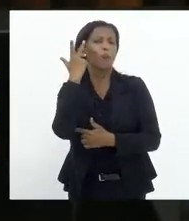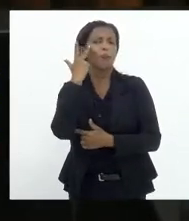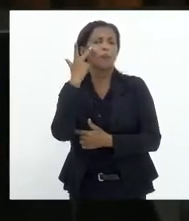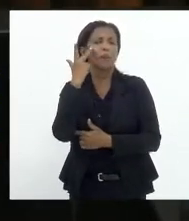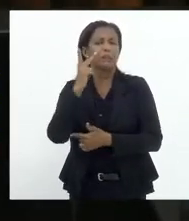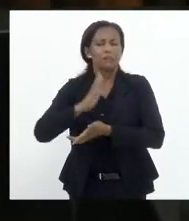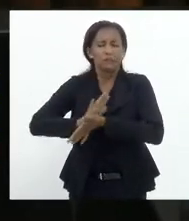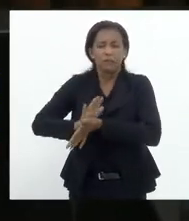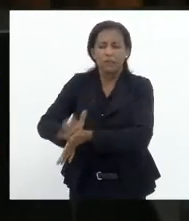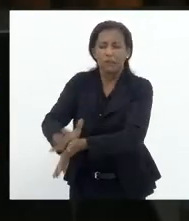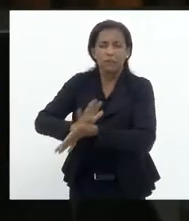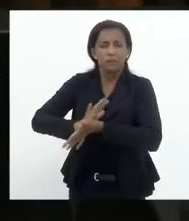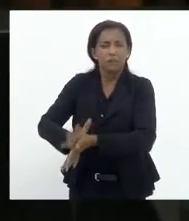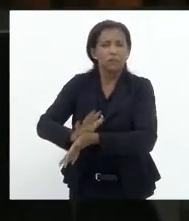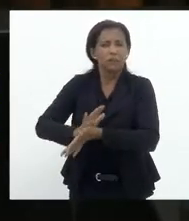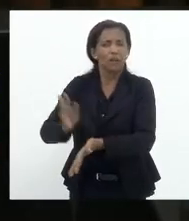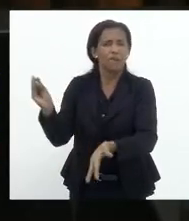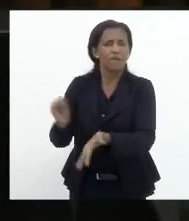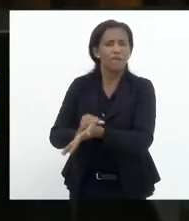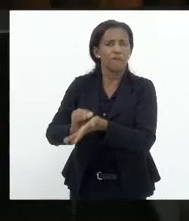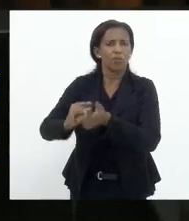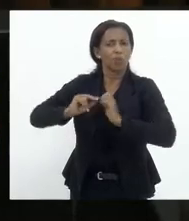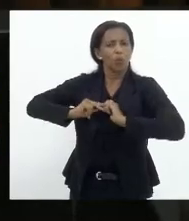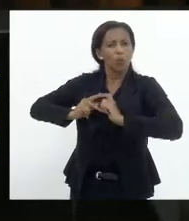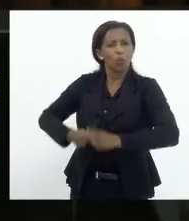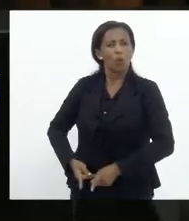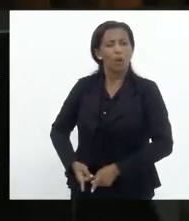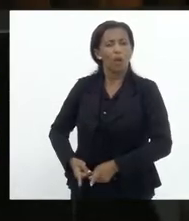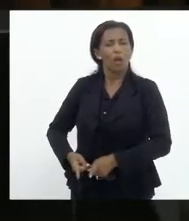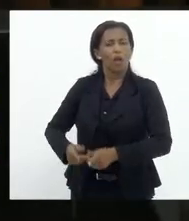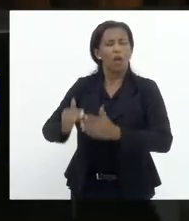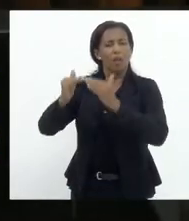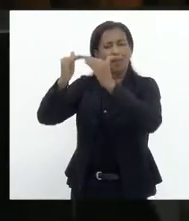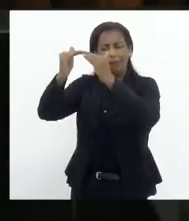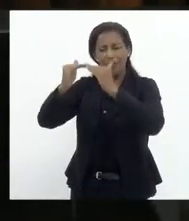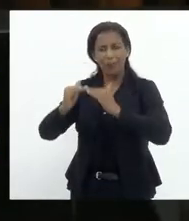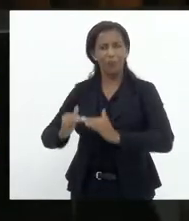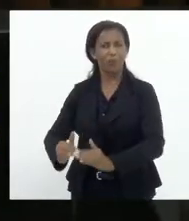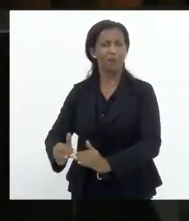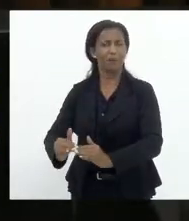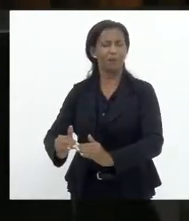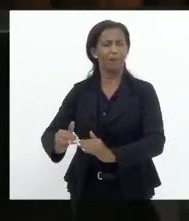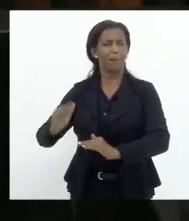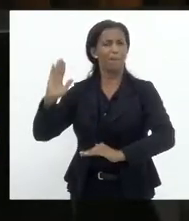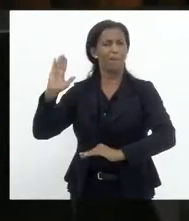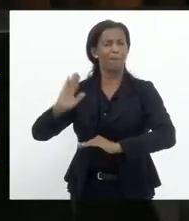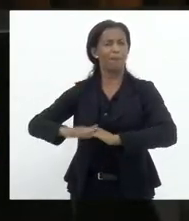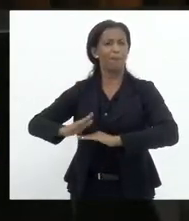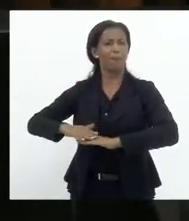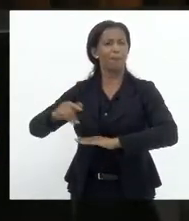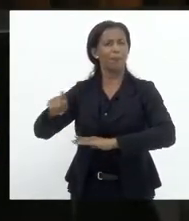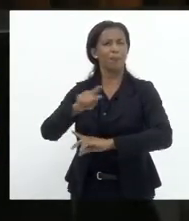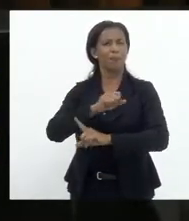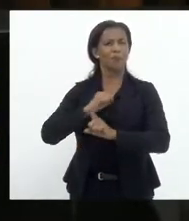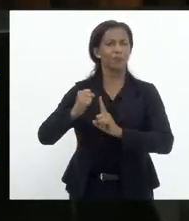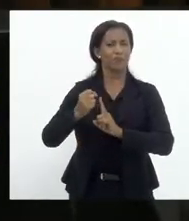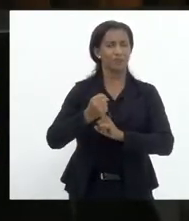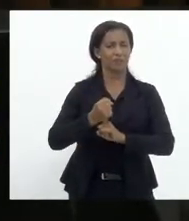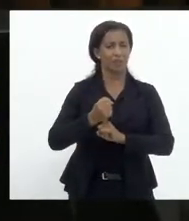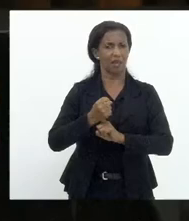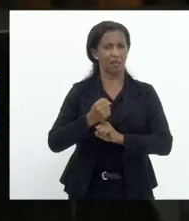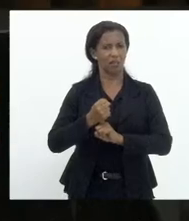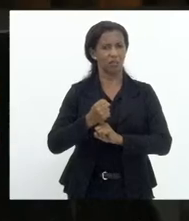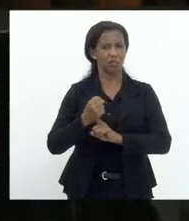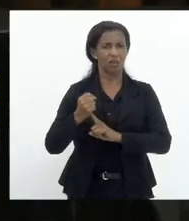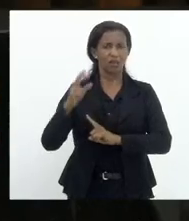Humilhação local de Deus ou humanização é a norma da sociedade as profissões oriundas da escravização